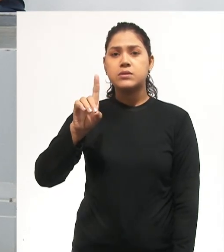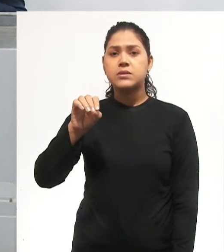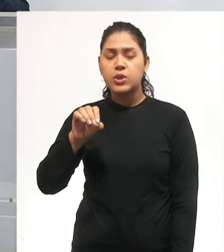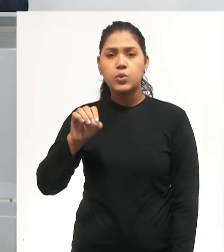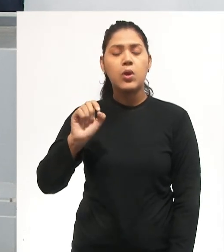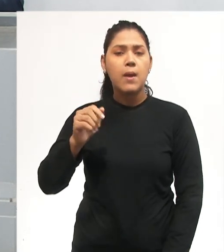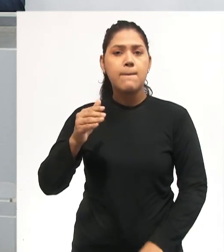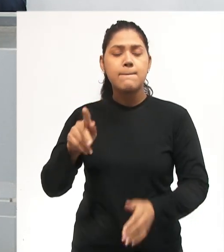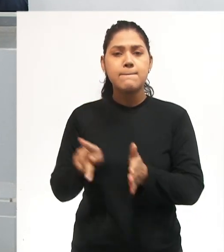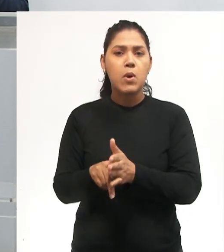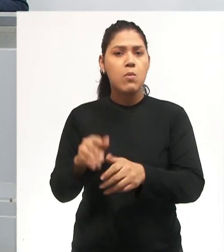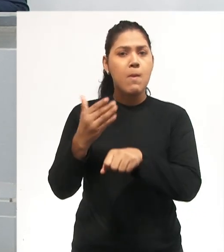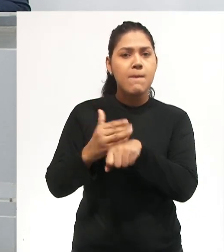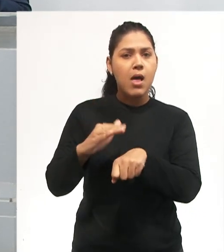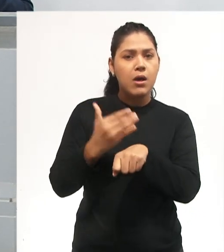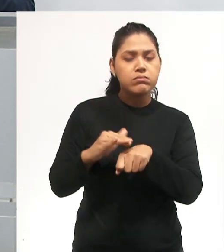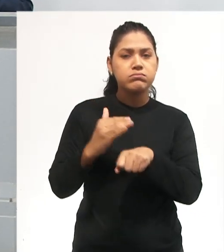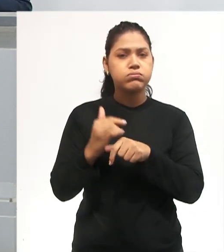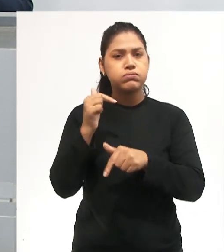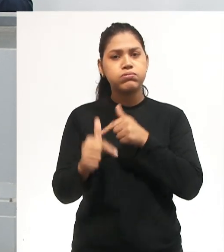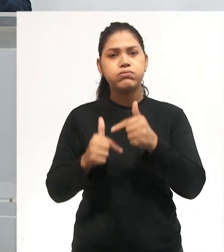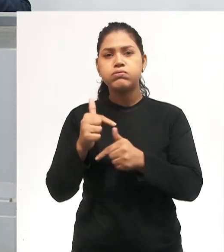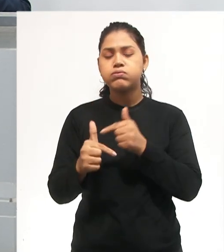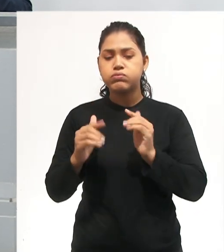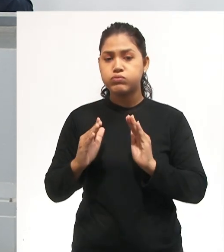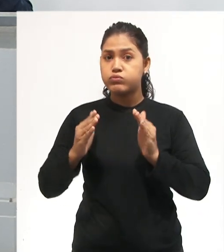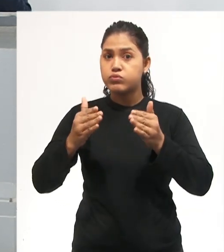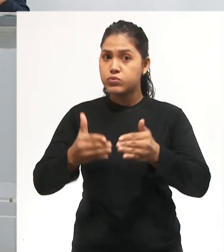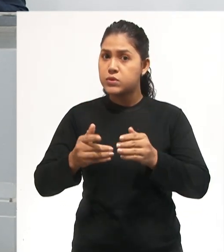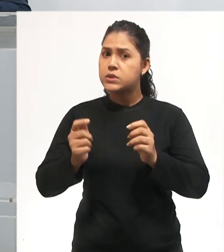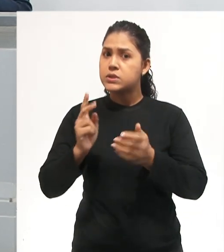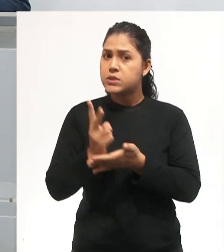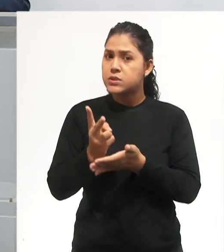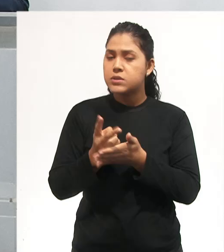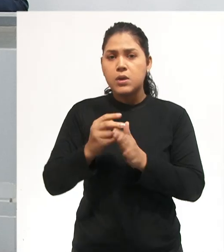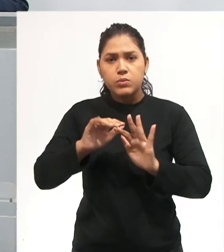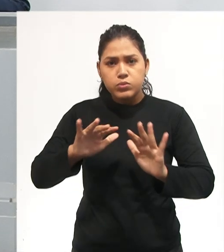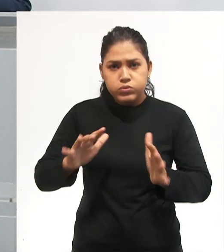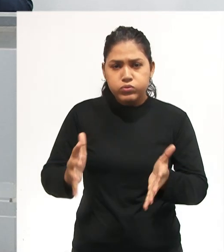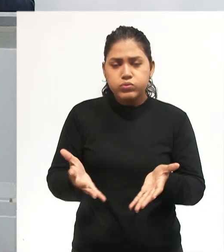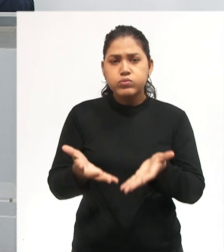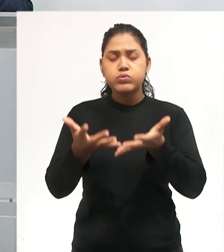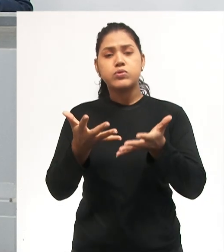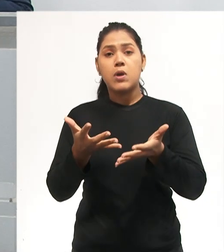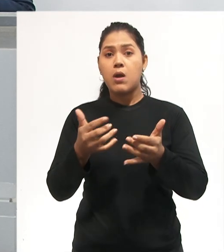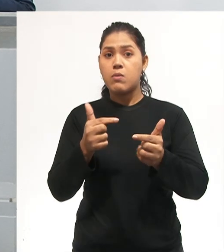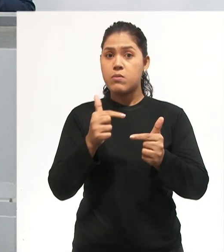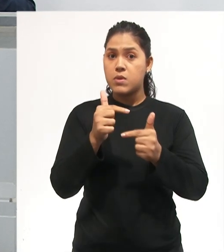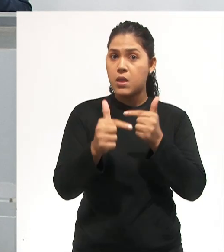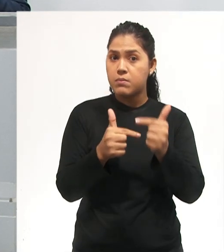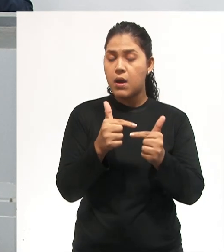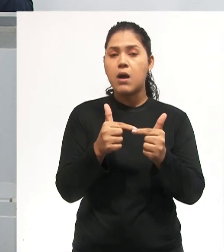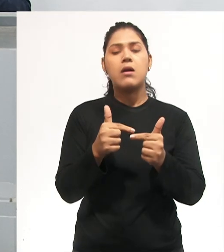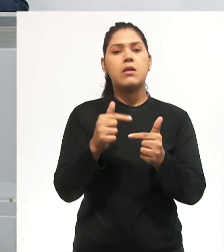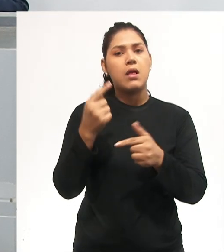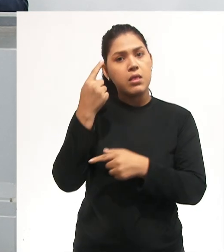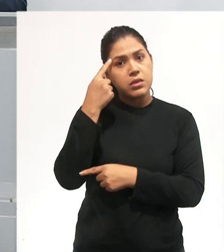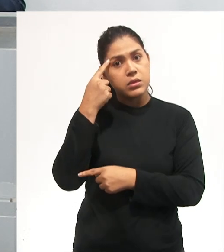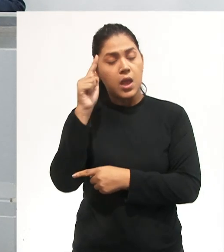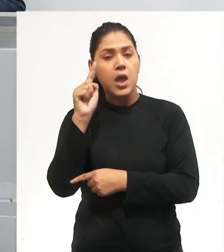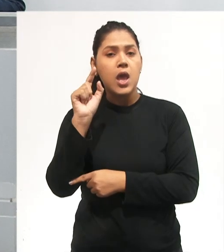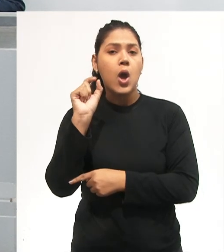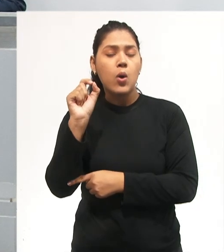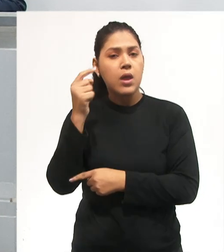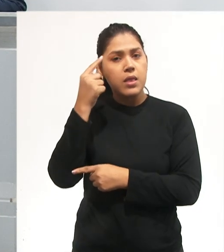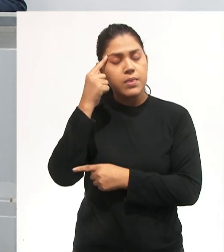Estado em movimento, é esse Estado que busca, né, estar alinhado com a eficiência, né, as ideias de eficiência,